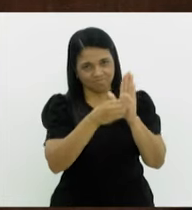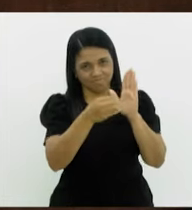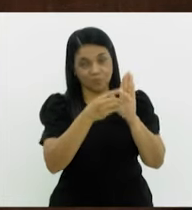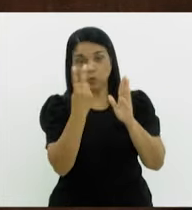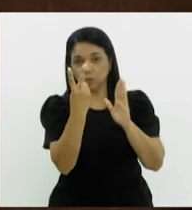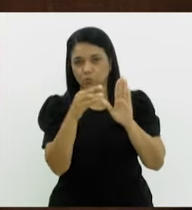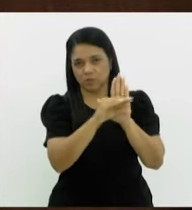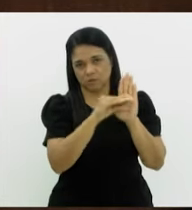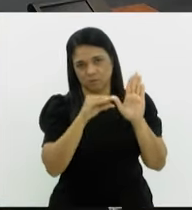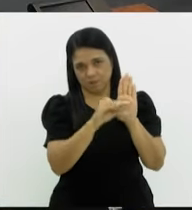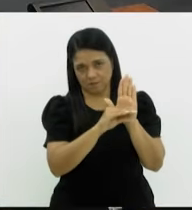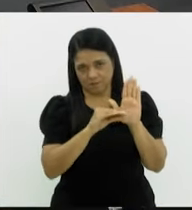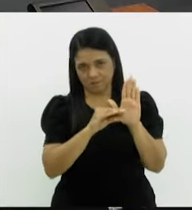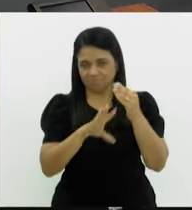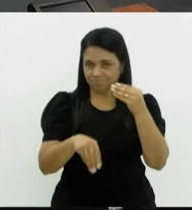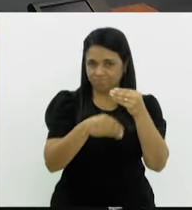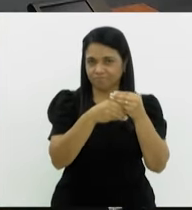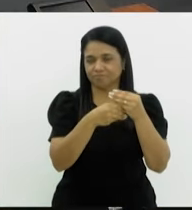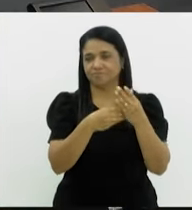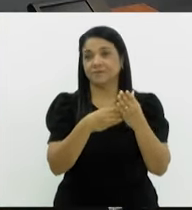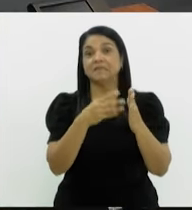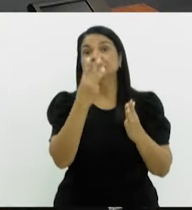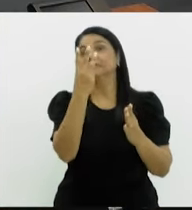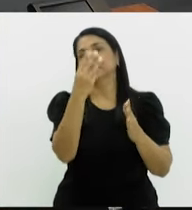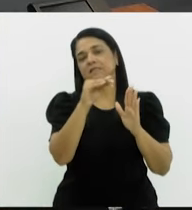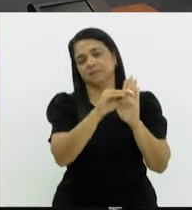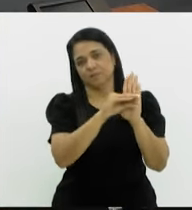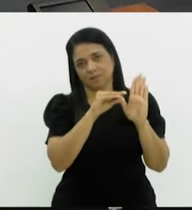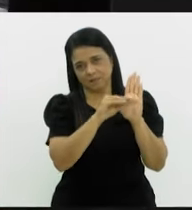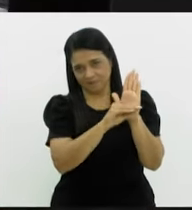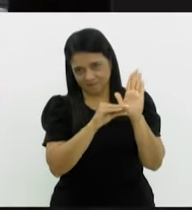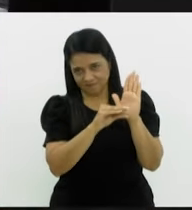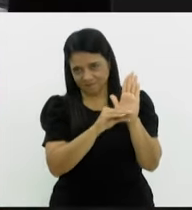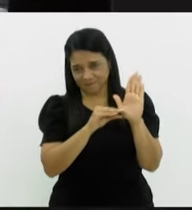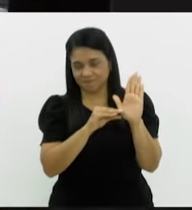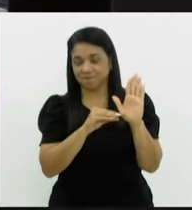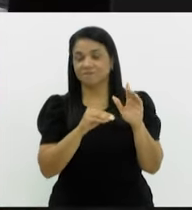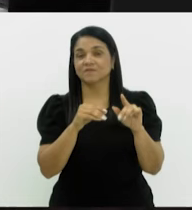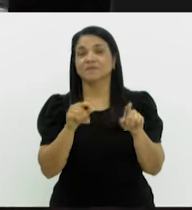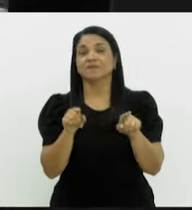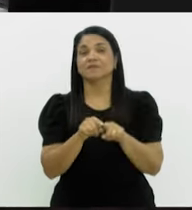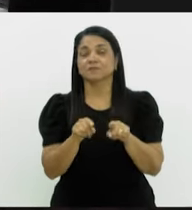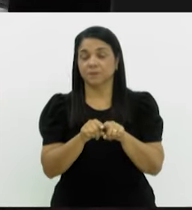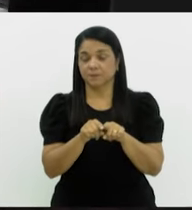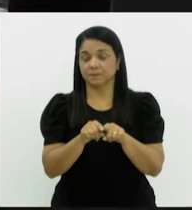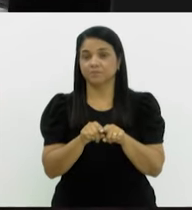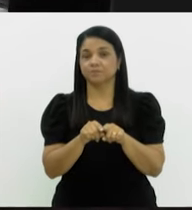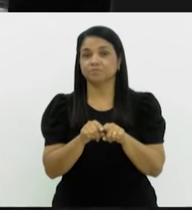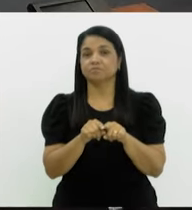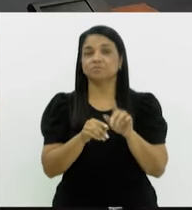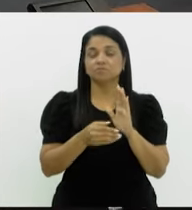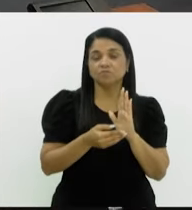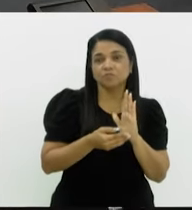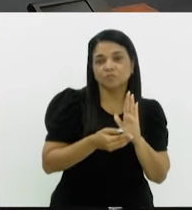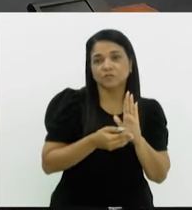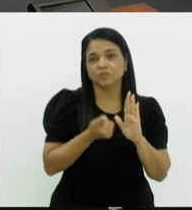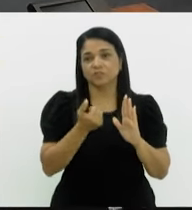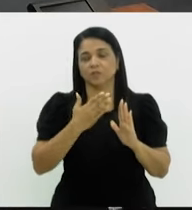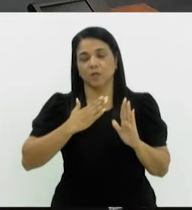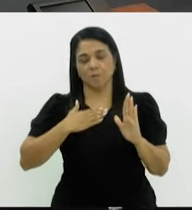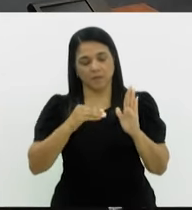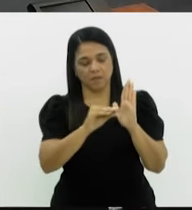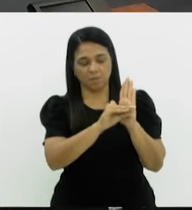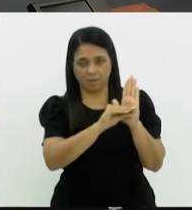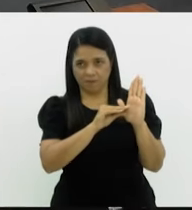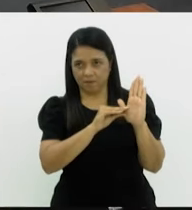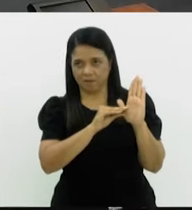emendas. Desculpe, três emendas. Com três emendas. E ao mesmo tempo, estou retirando a minha